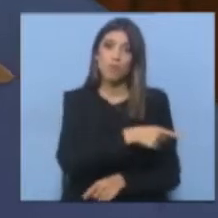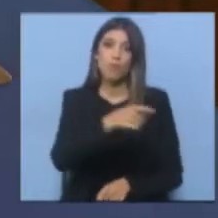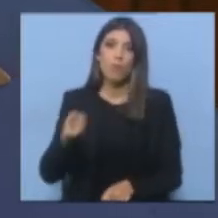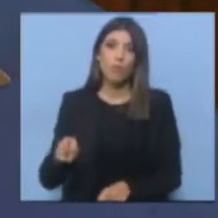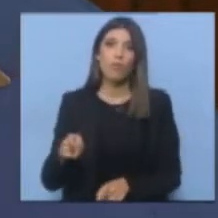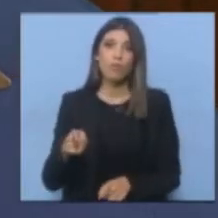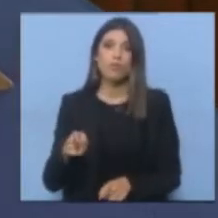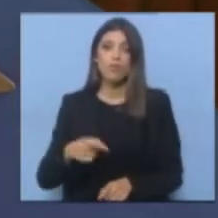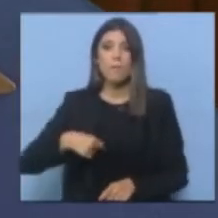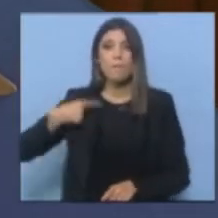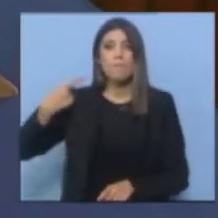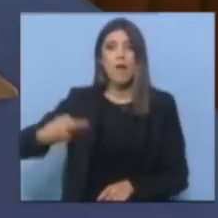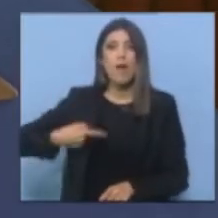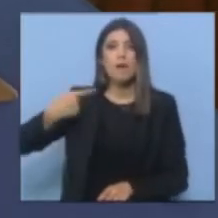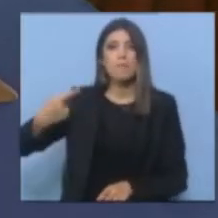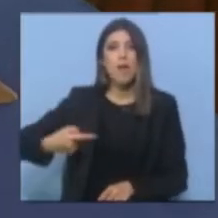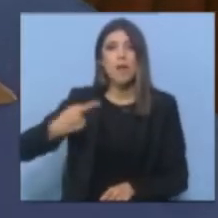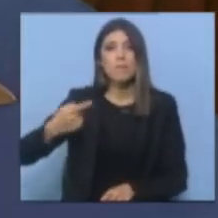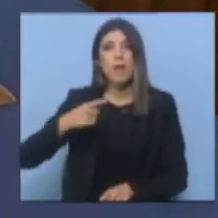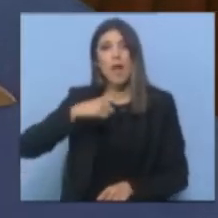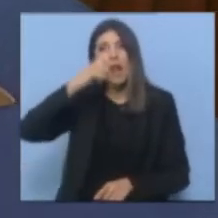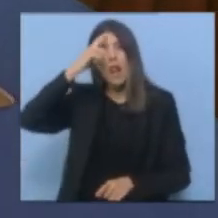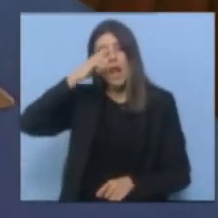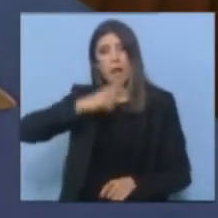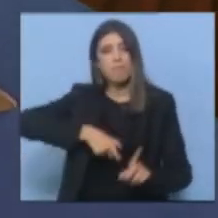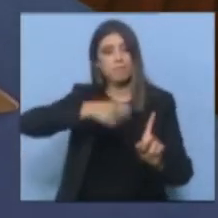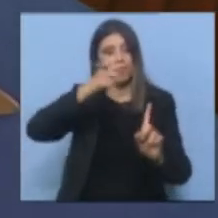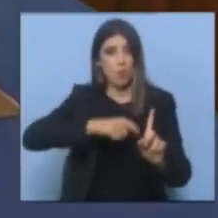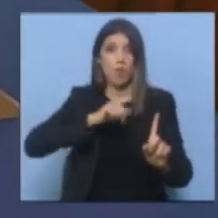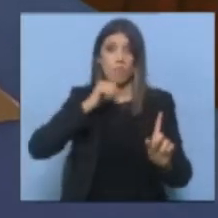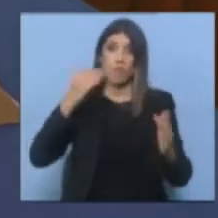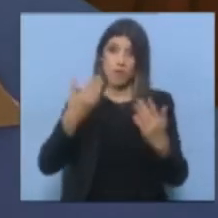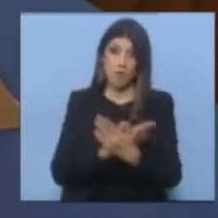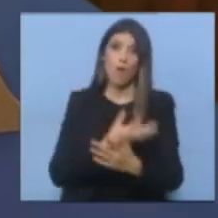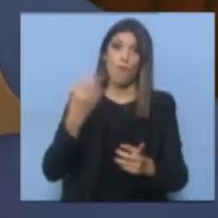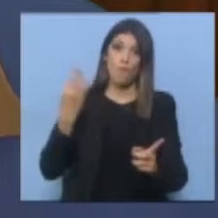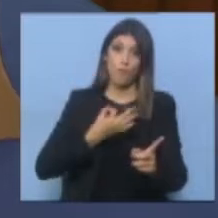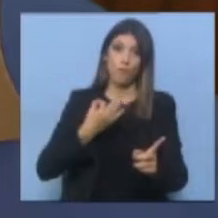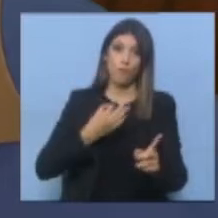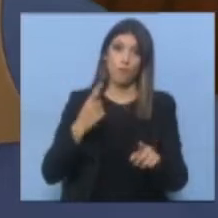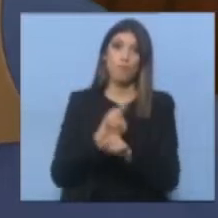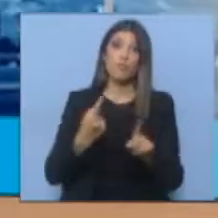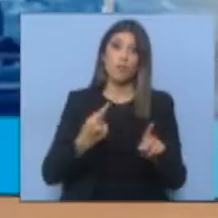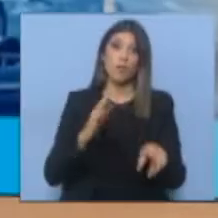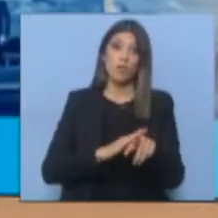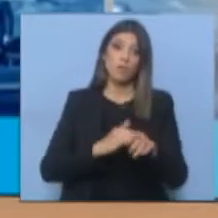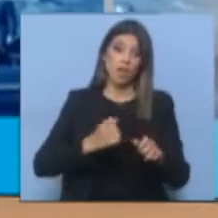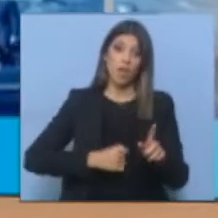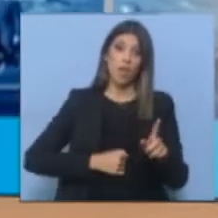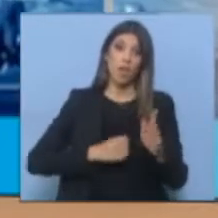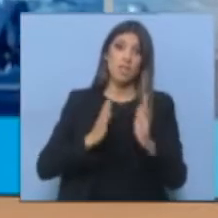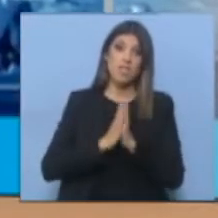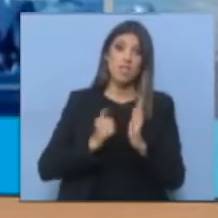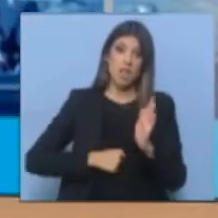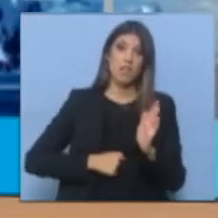tenham todos os dias que se lembrem não só desta pessoa que morreu, por ser cristã, mas também depois dar a